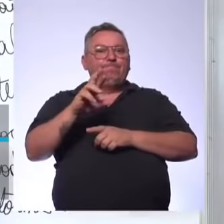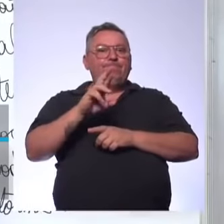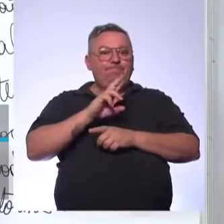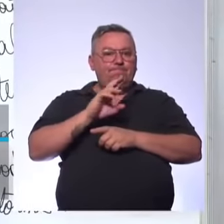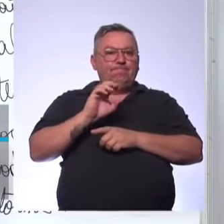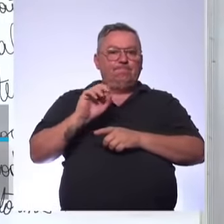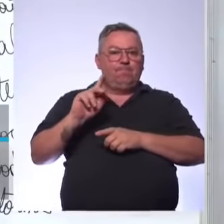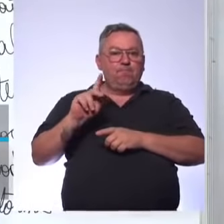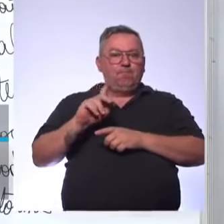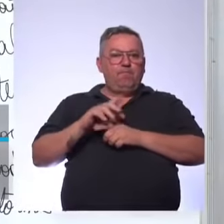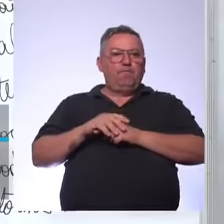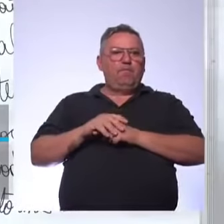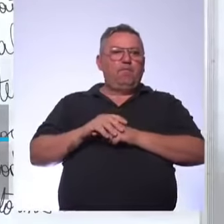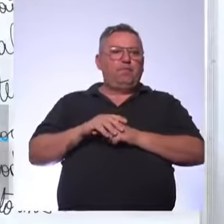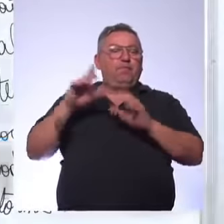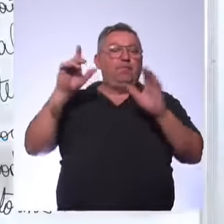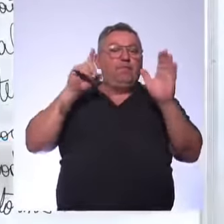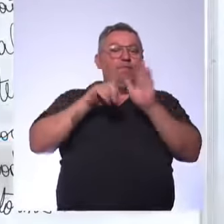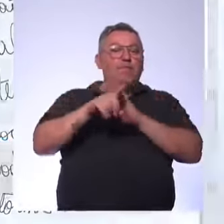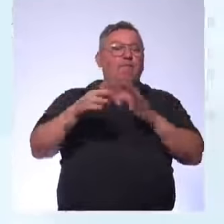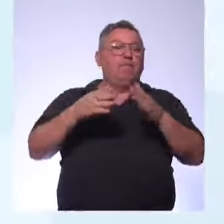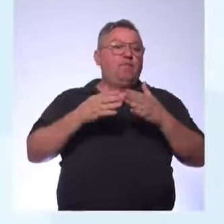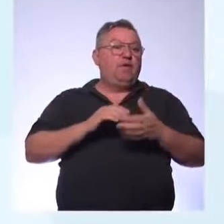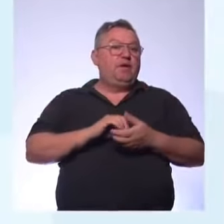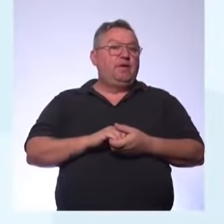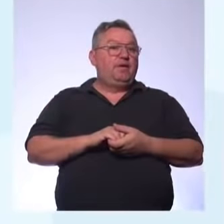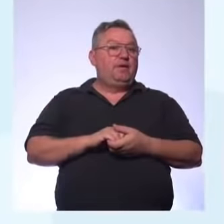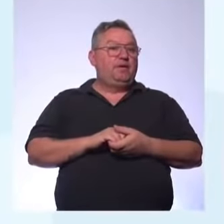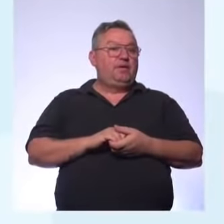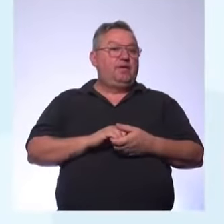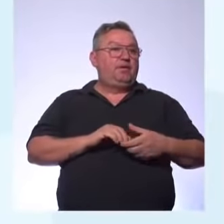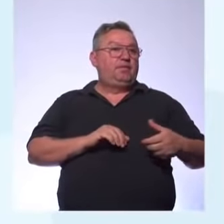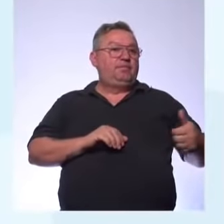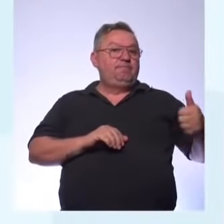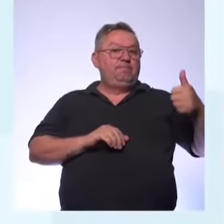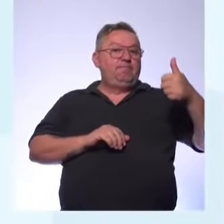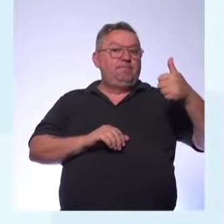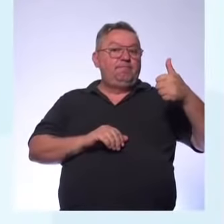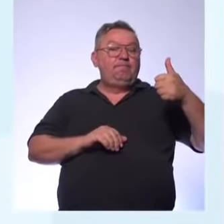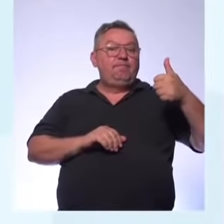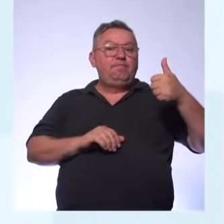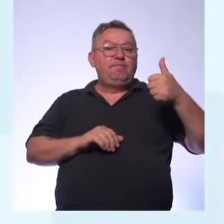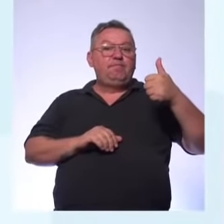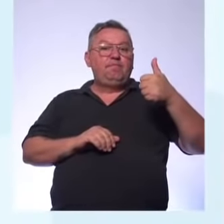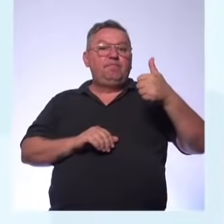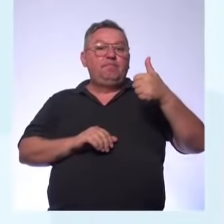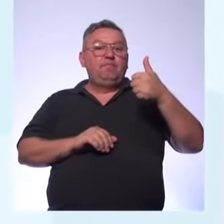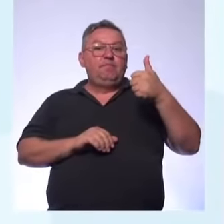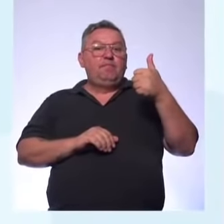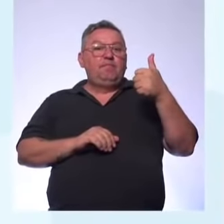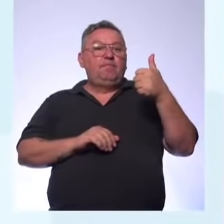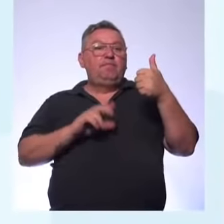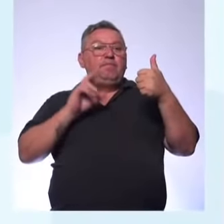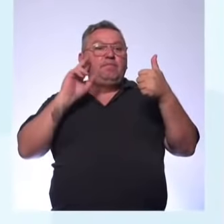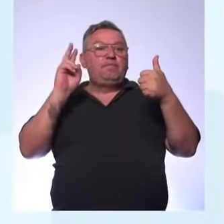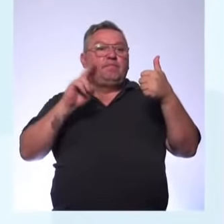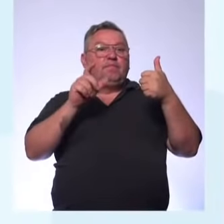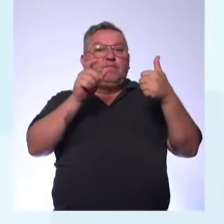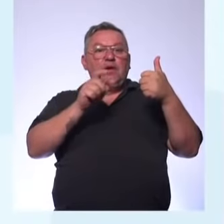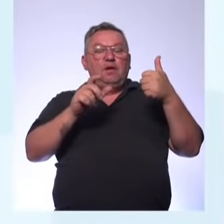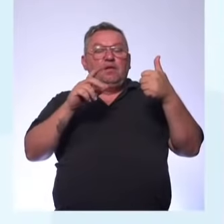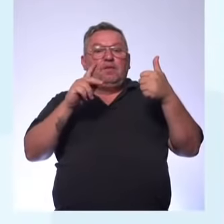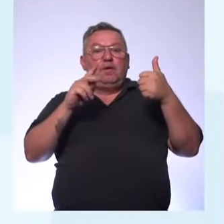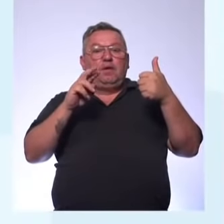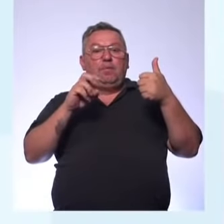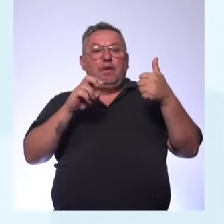resposta, ok? Então pode pôr a pergunta para mim, por favor. Na primeira, vocês vão procurar a palavra prevent floods, tá?